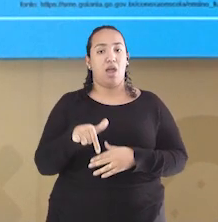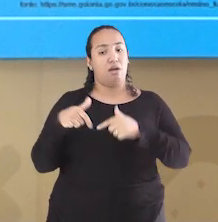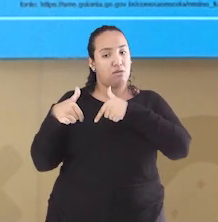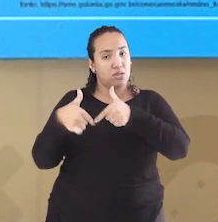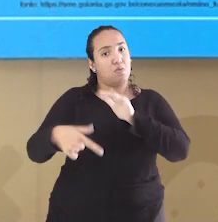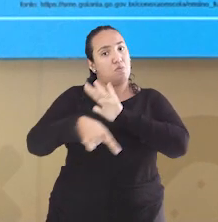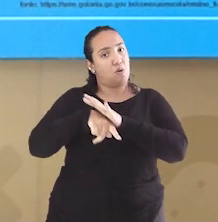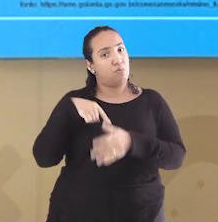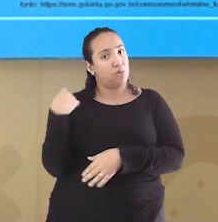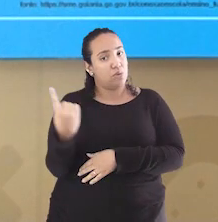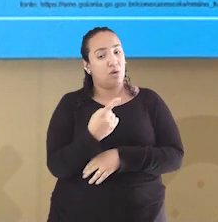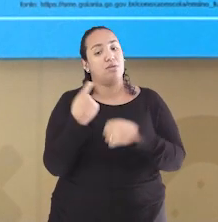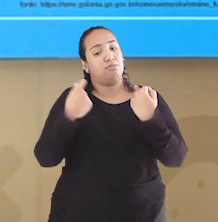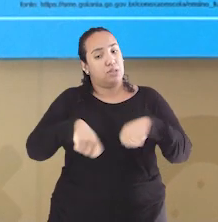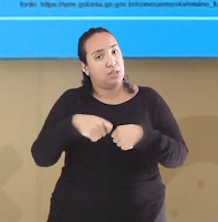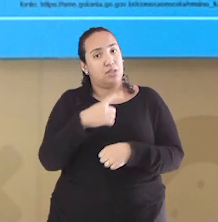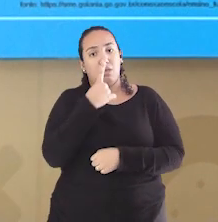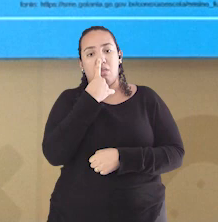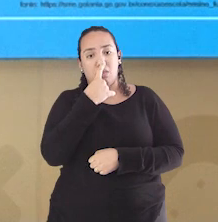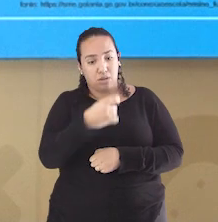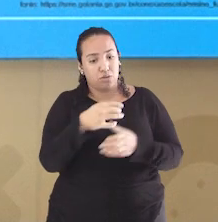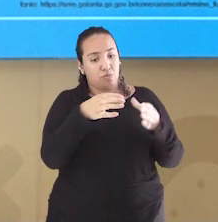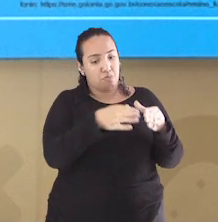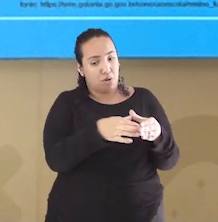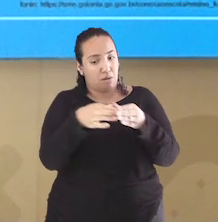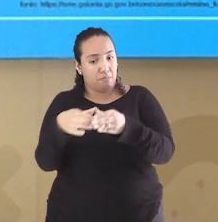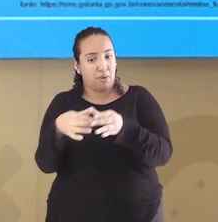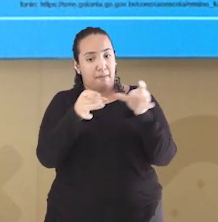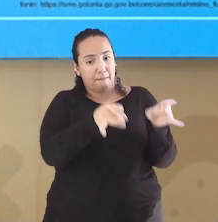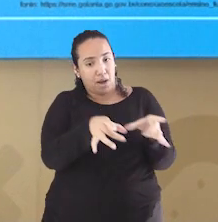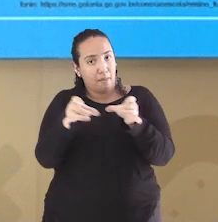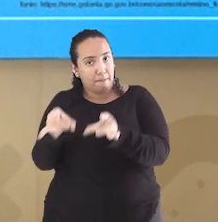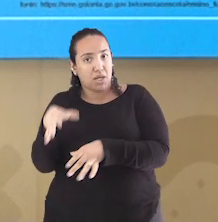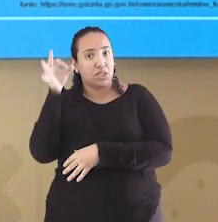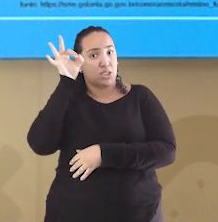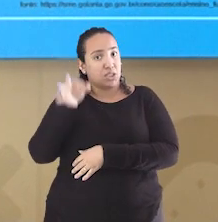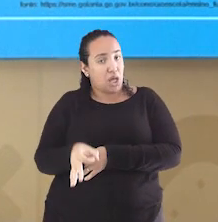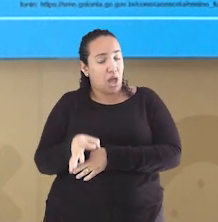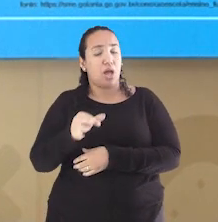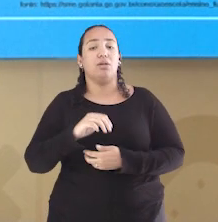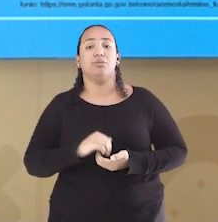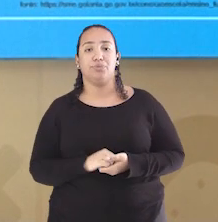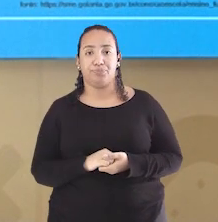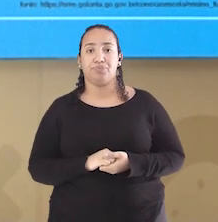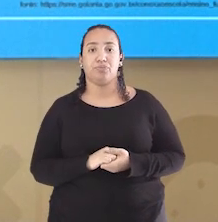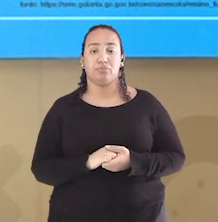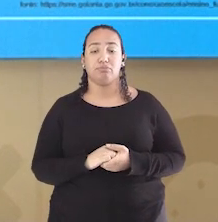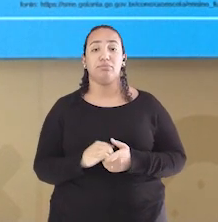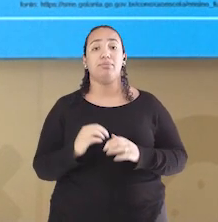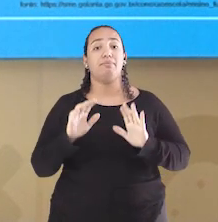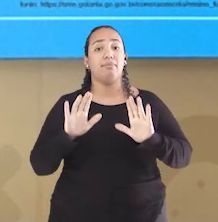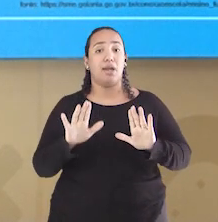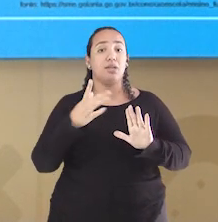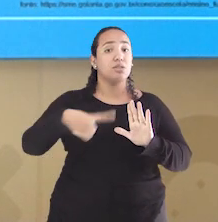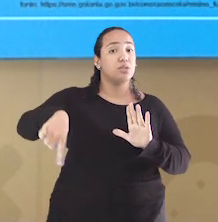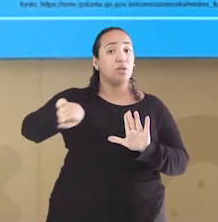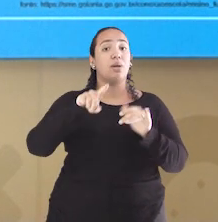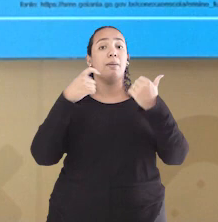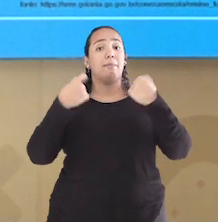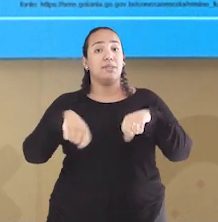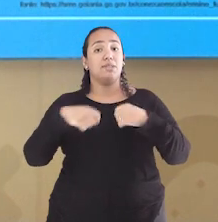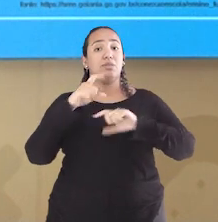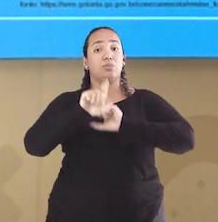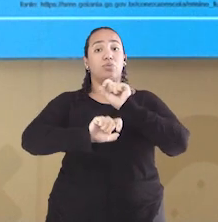e cidadão recolher nossos resíduos e realizar o descarte adequado do lixo, a fim de que não